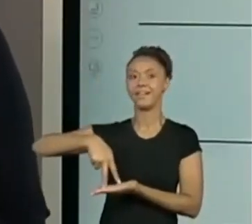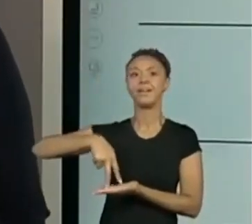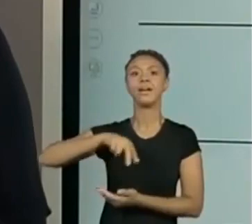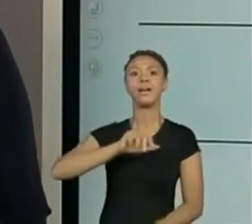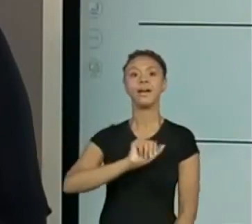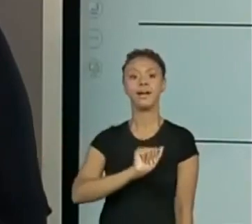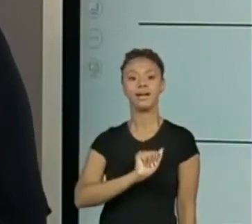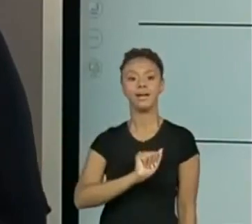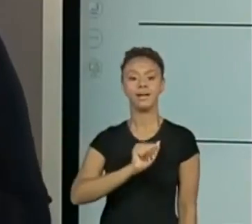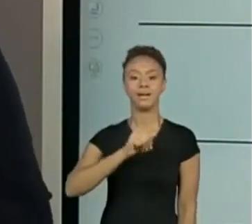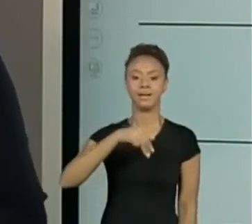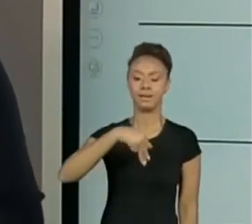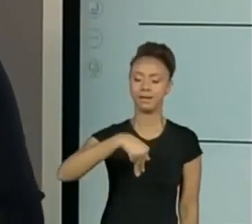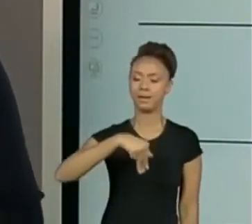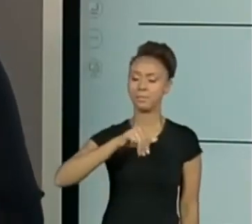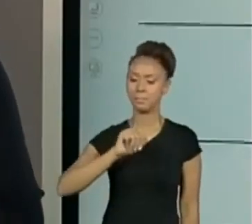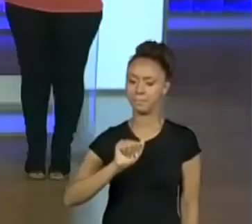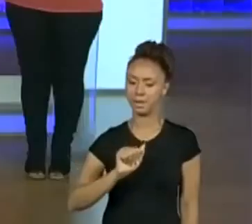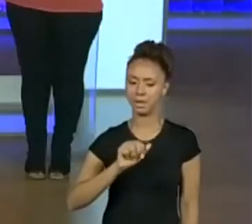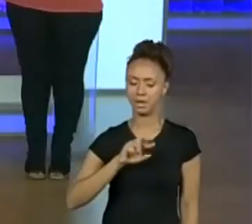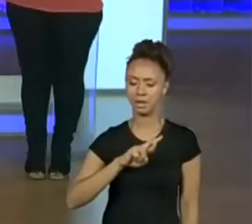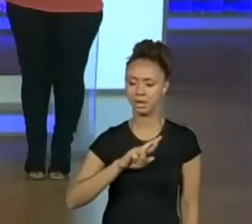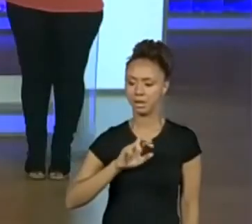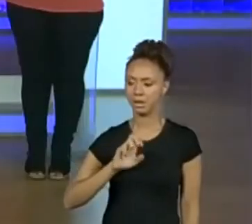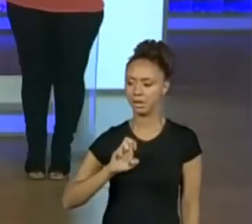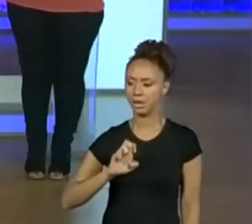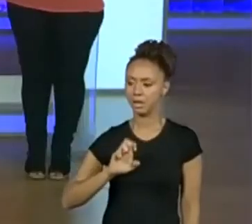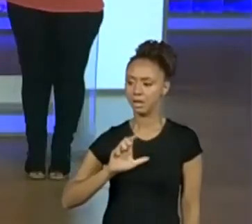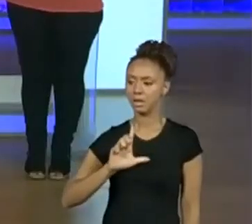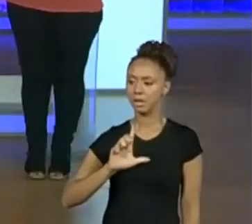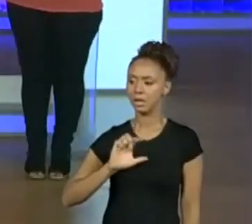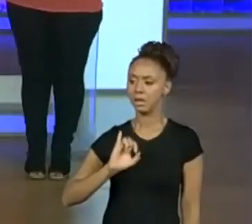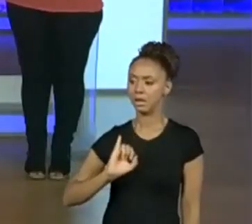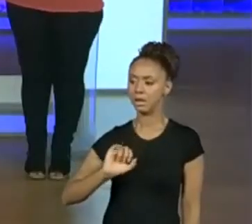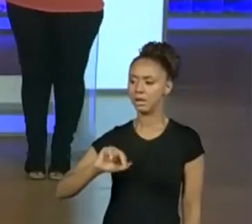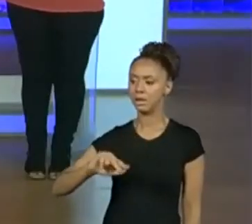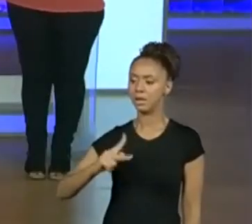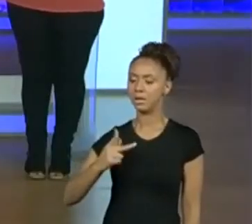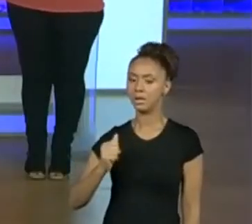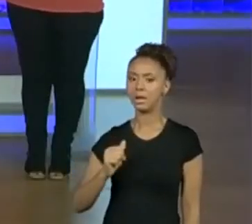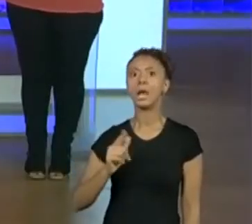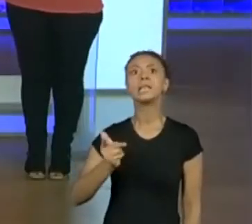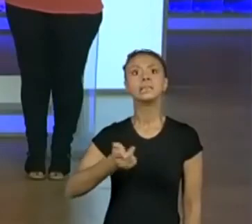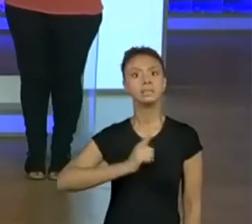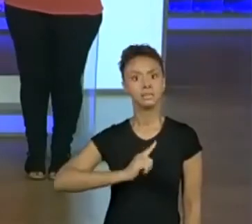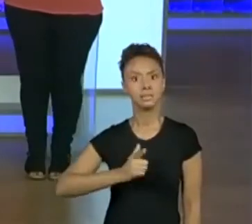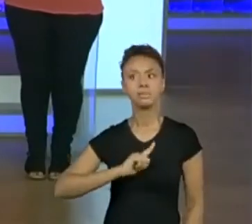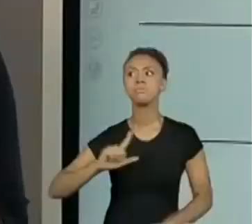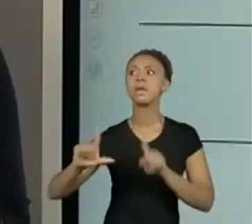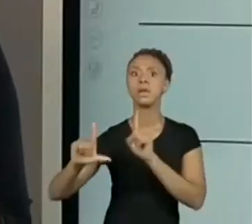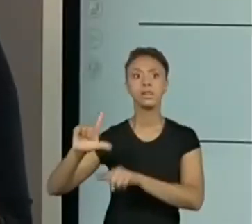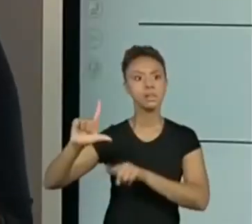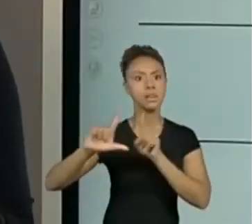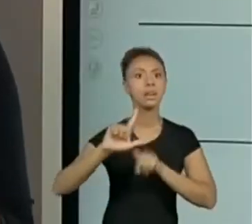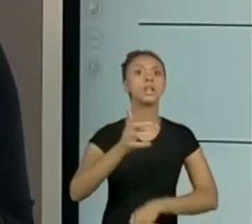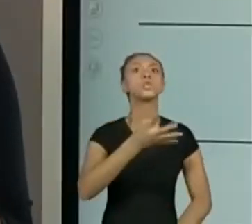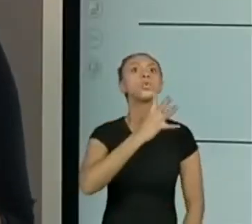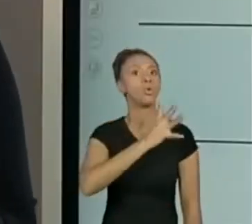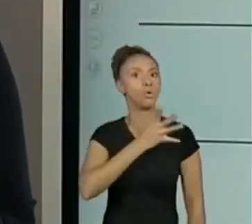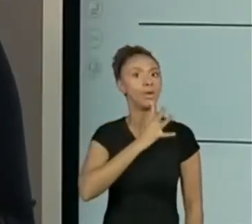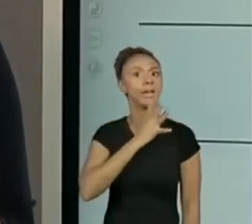O Má do Macaco, a gente o já... O A do alfabeto. O A do alfabeto. Amarelinha. Nossa, a gente já tem bastante informação. Bastante